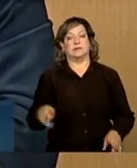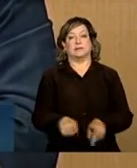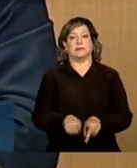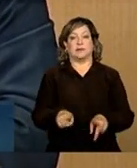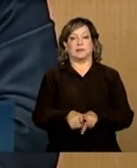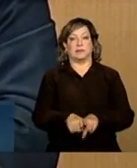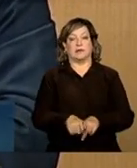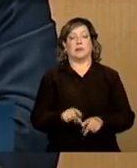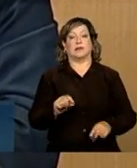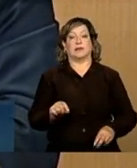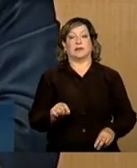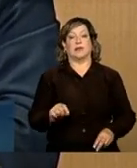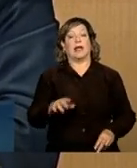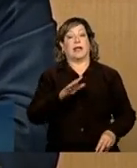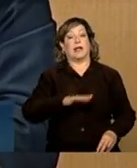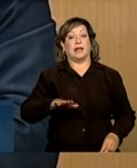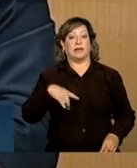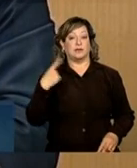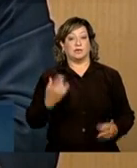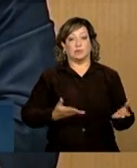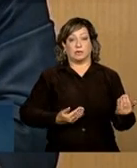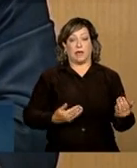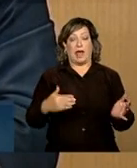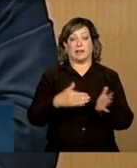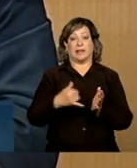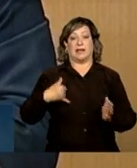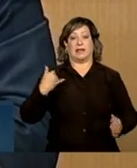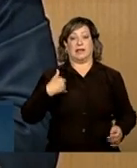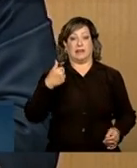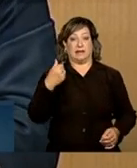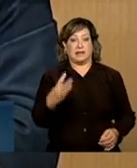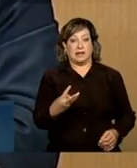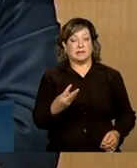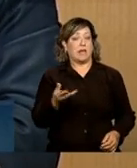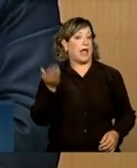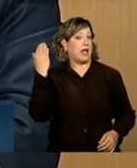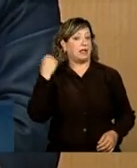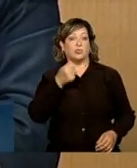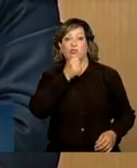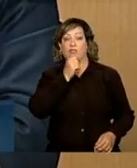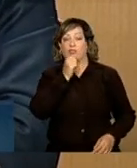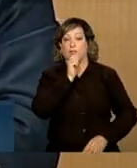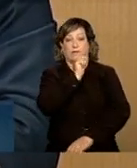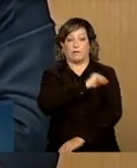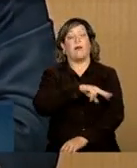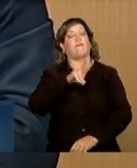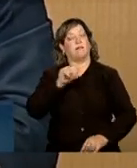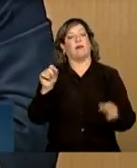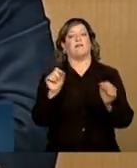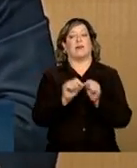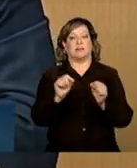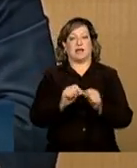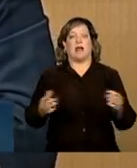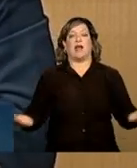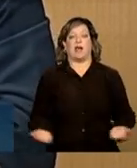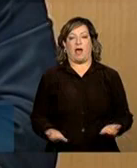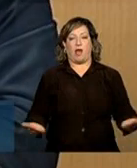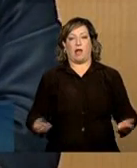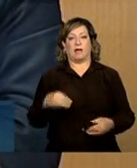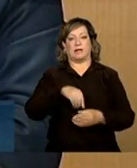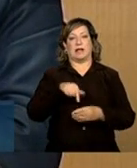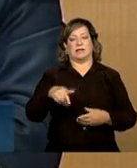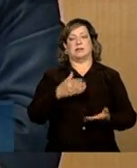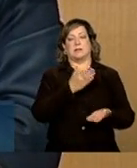crianças de 13 até 13 anos que não tiveram a oportunidade de fazer a sua vacina vão fazer agora dentro desse